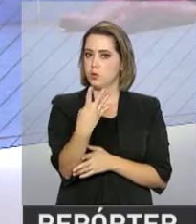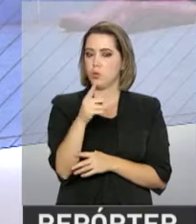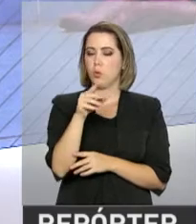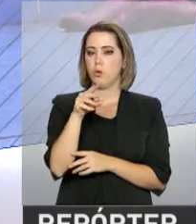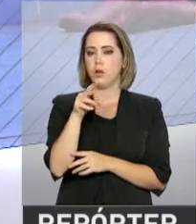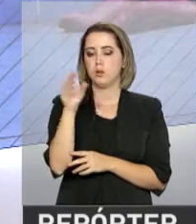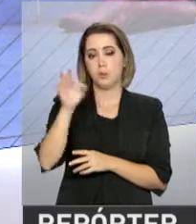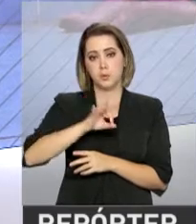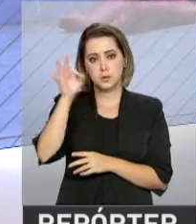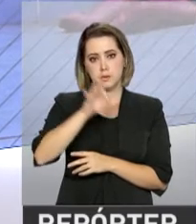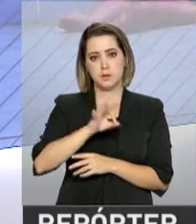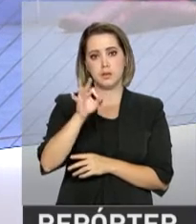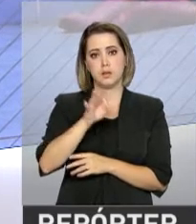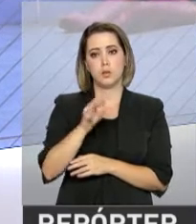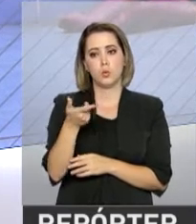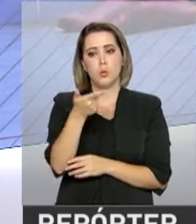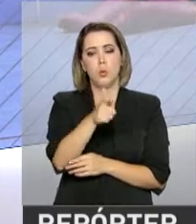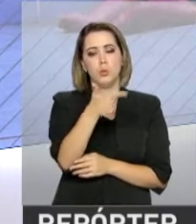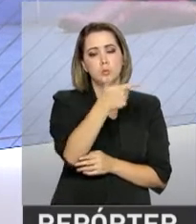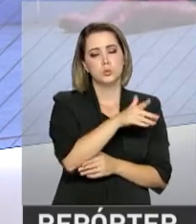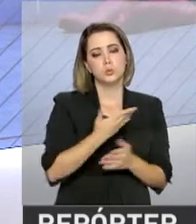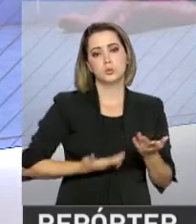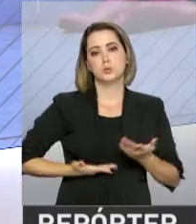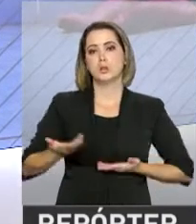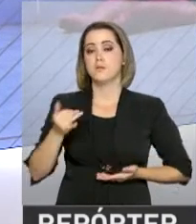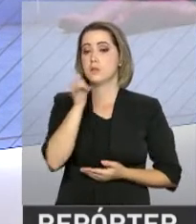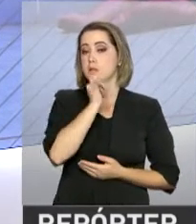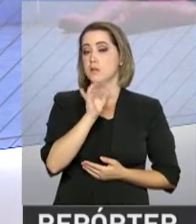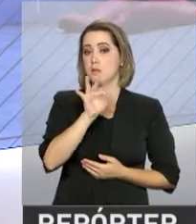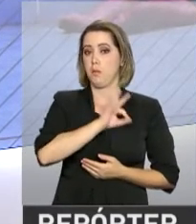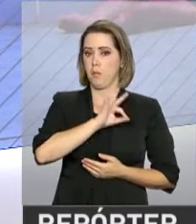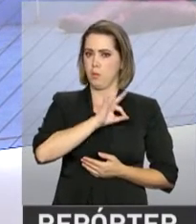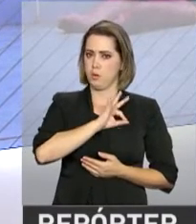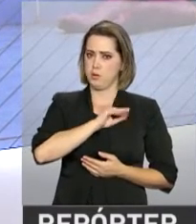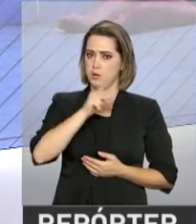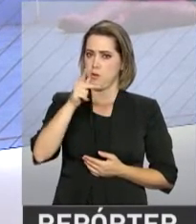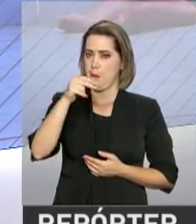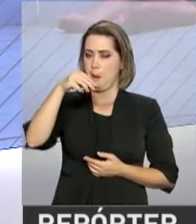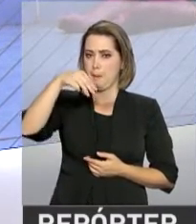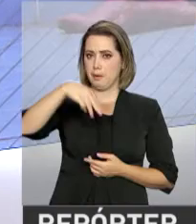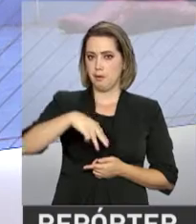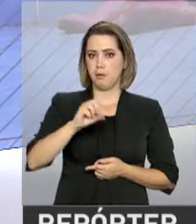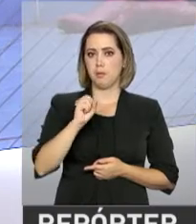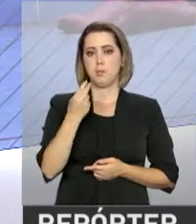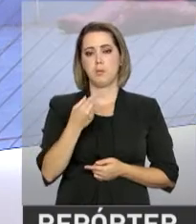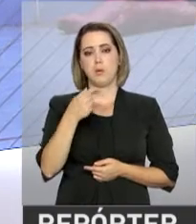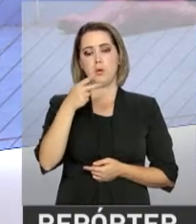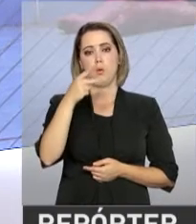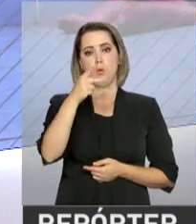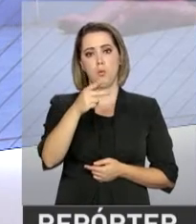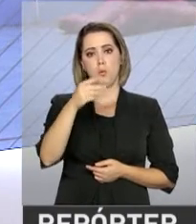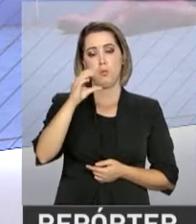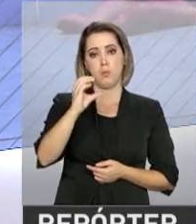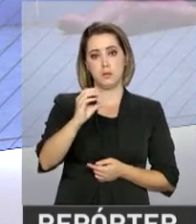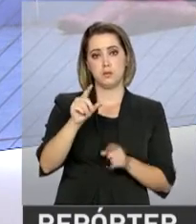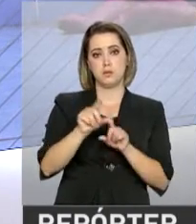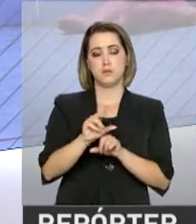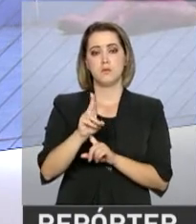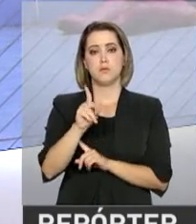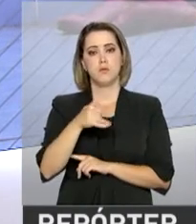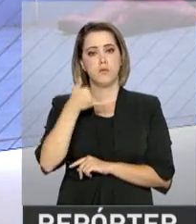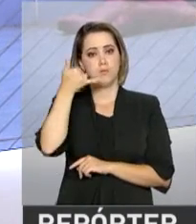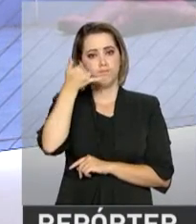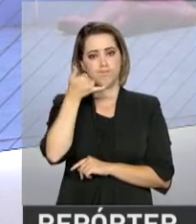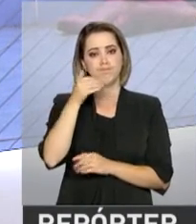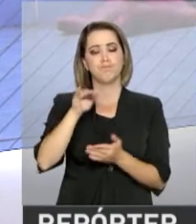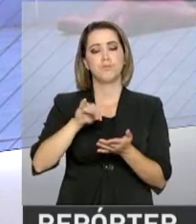24,01% foram encaminhadas para outros serviços, como o 190, Polícia Militar, 197, Polícia Civil e Disque 100, da